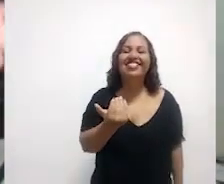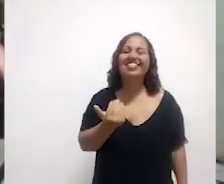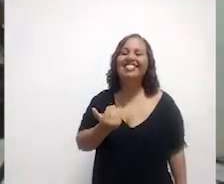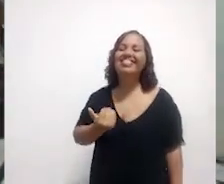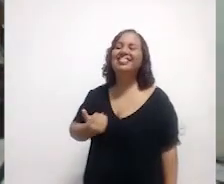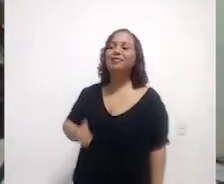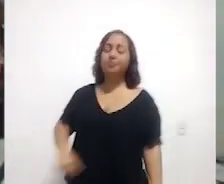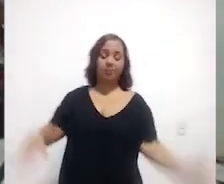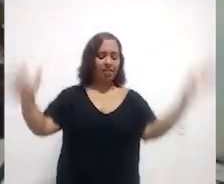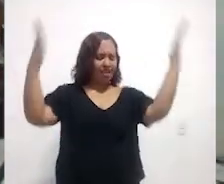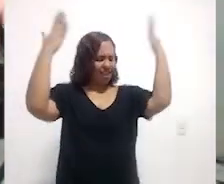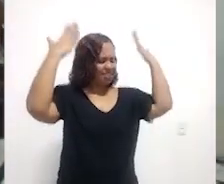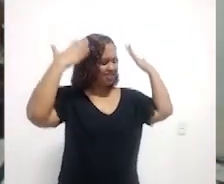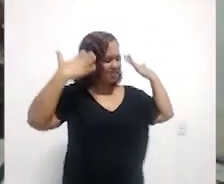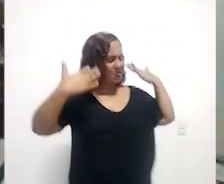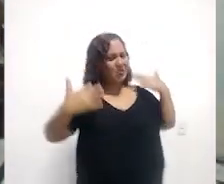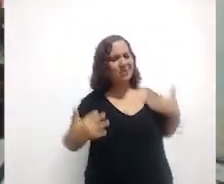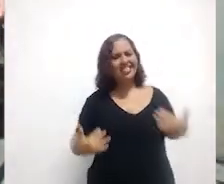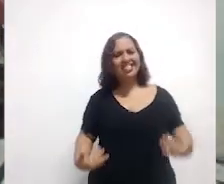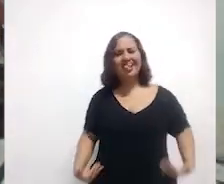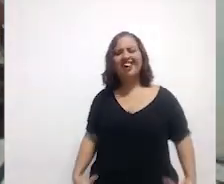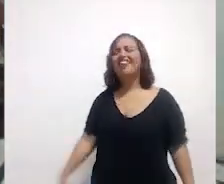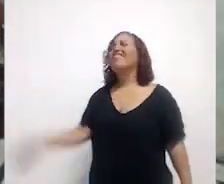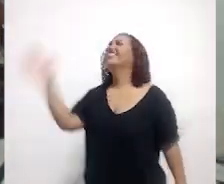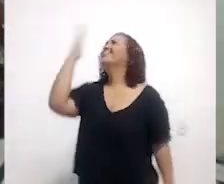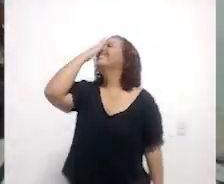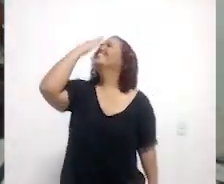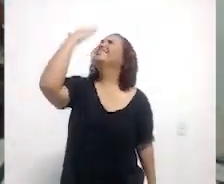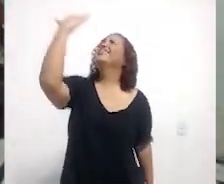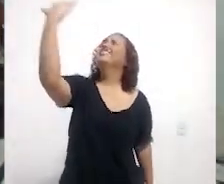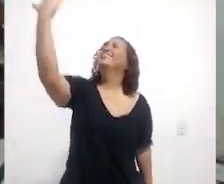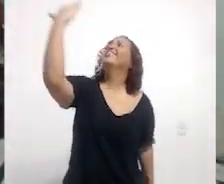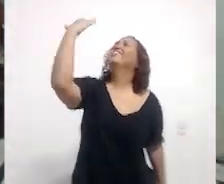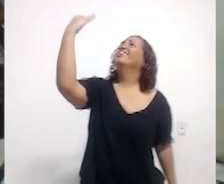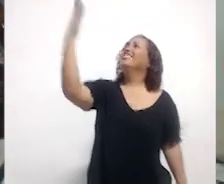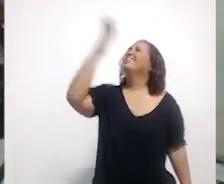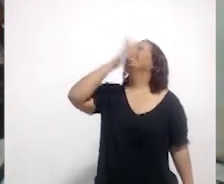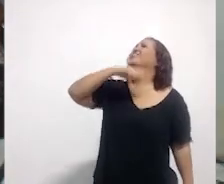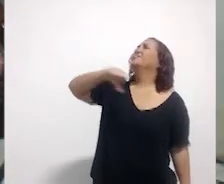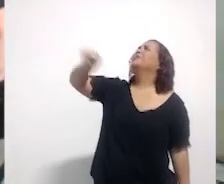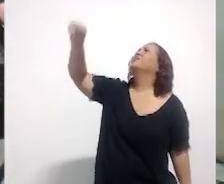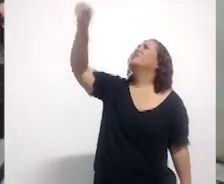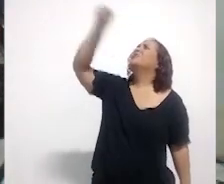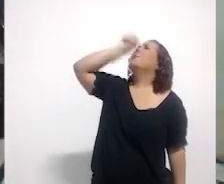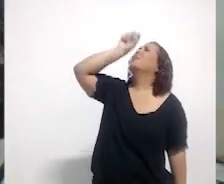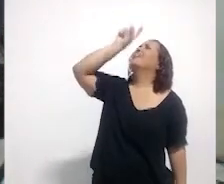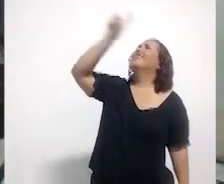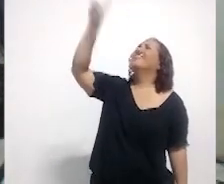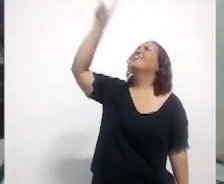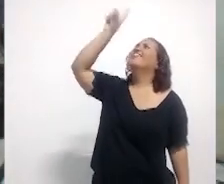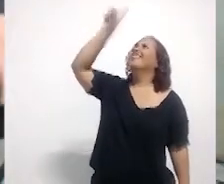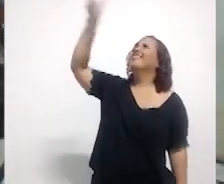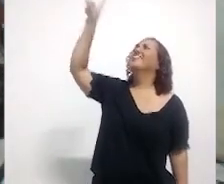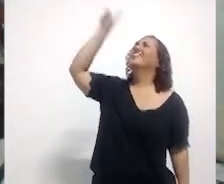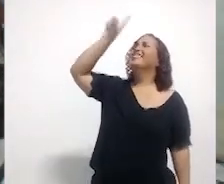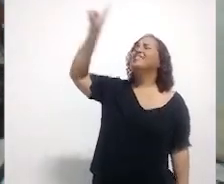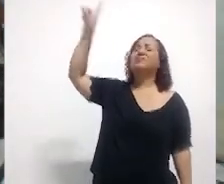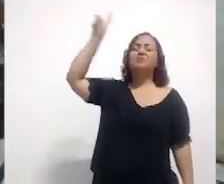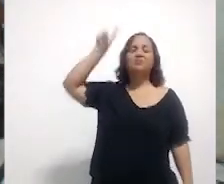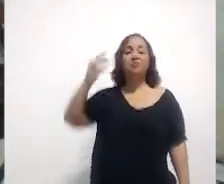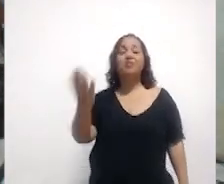Vem, assim como estás diante do